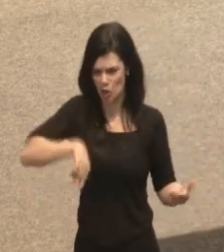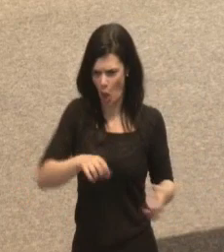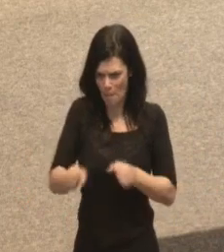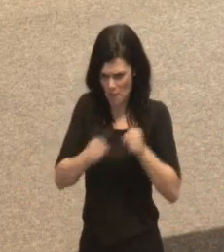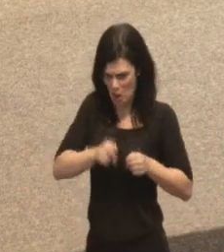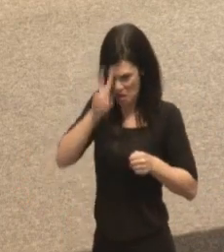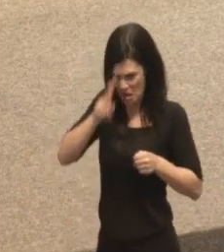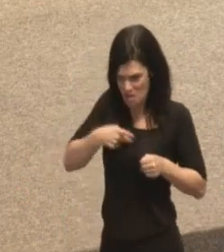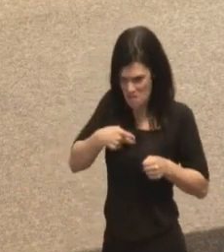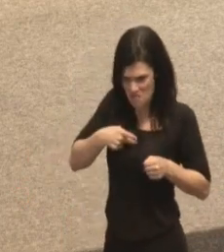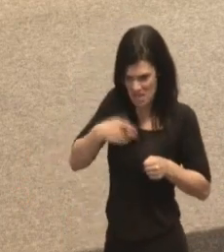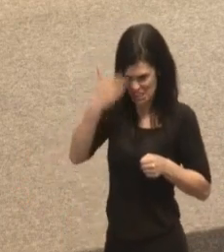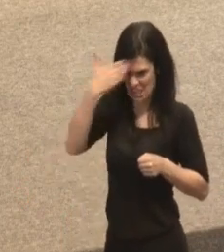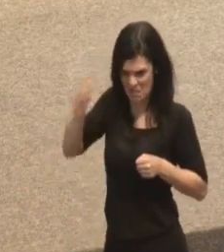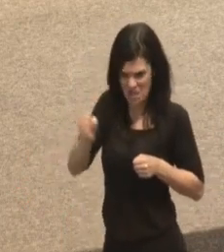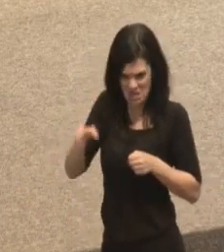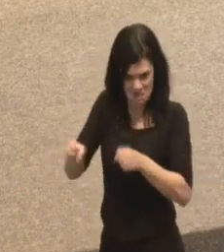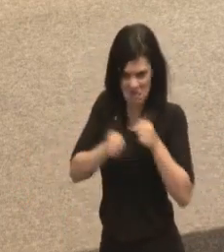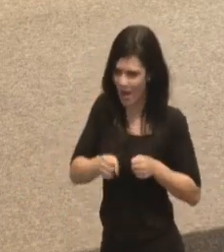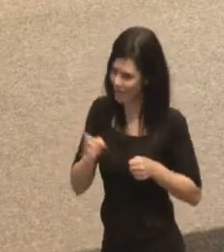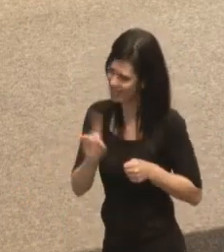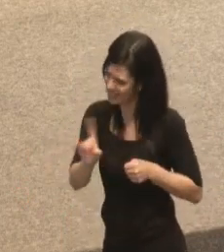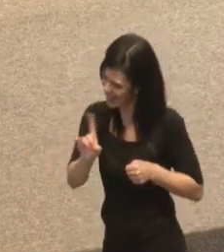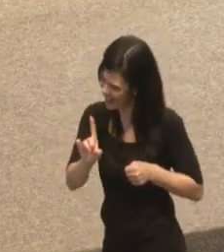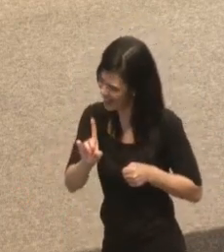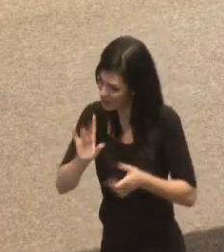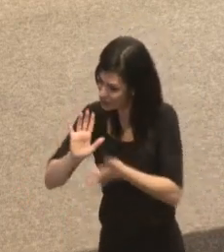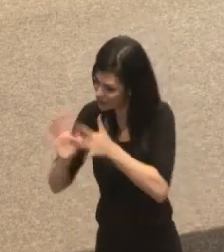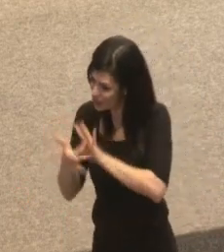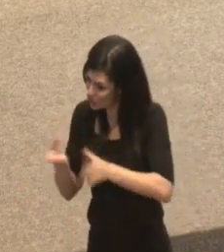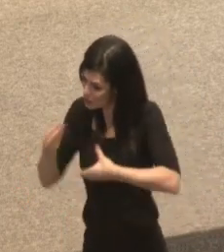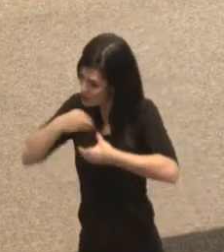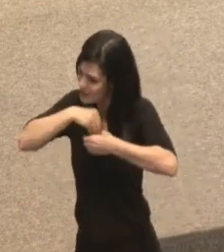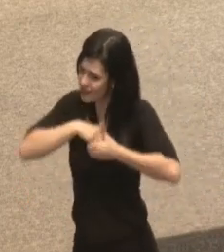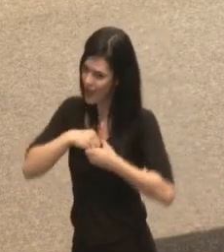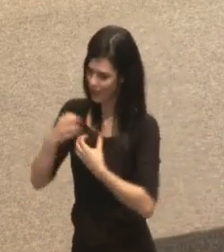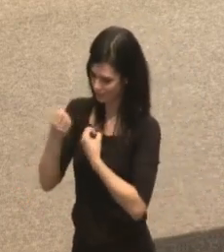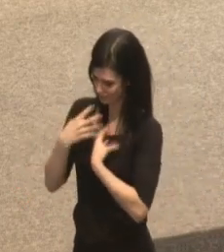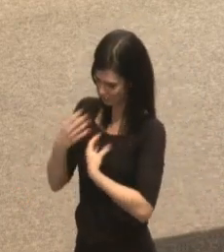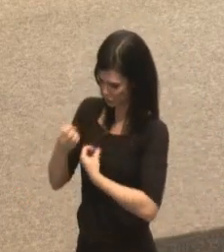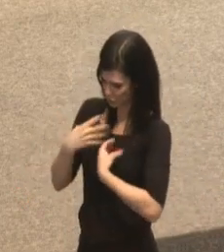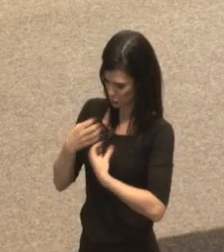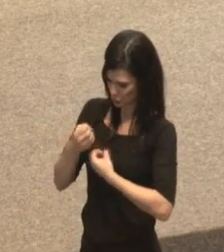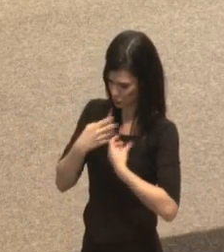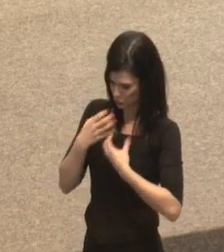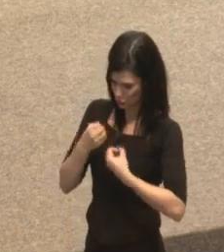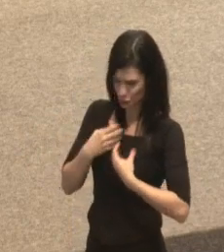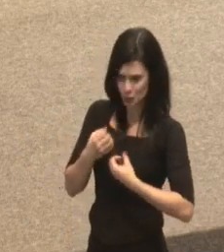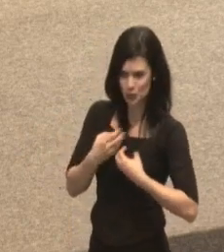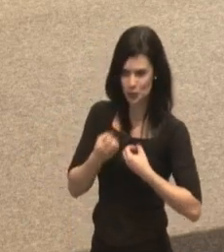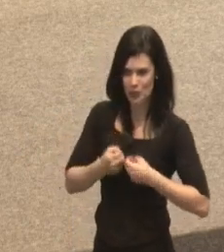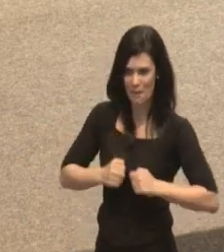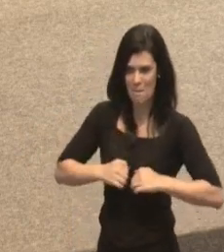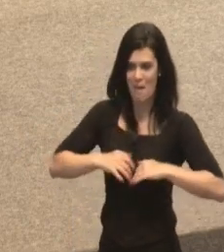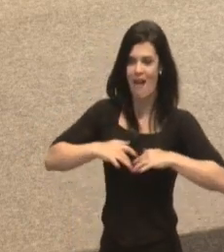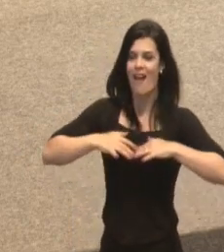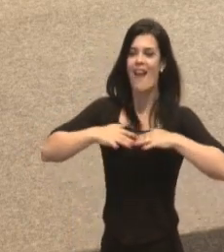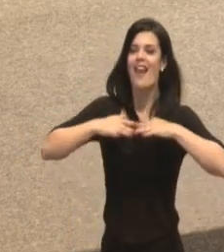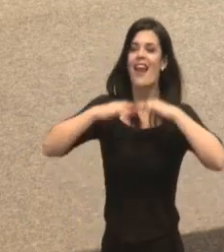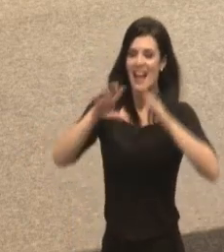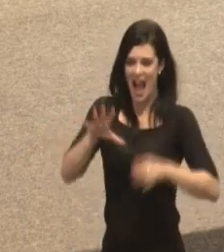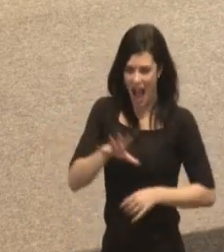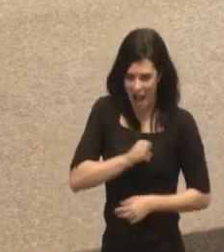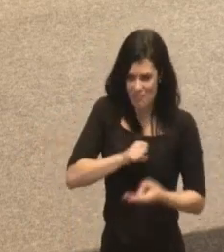poder, essa capacidade, mas é Cristo Jesus vivendo em nós que vai fazer isto acontecer quando nós nos